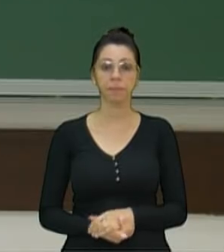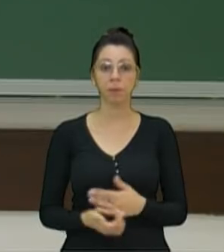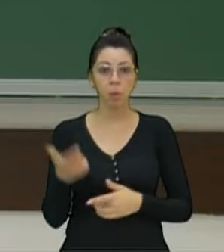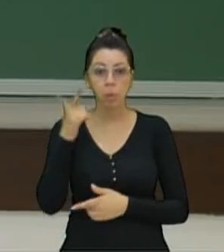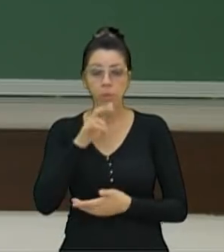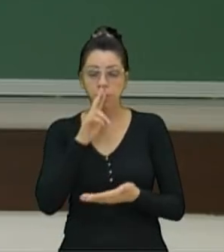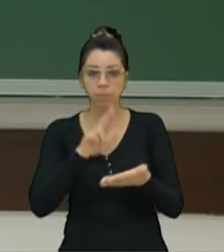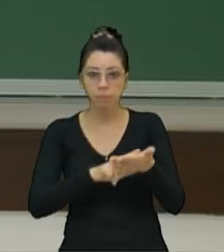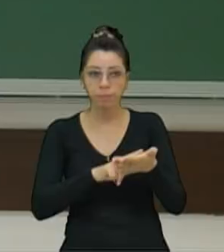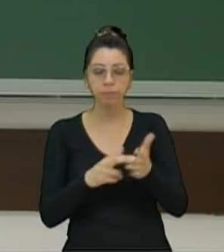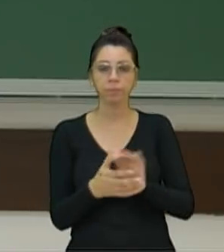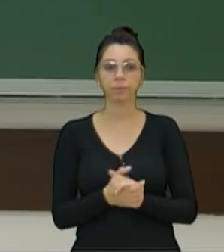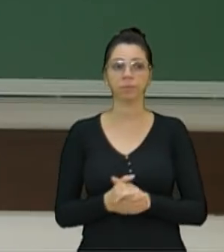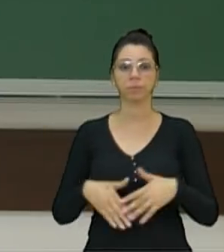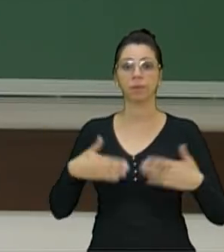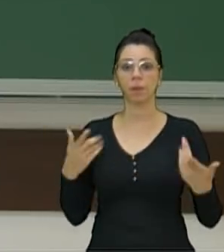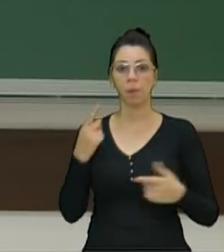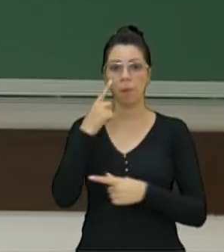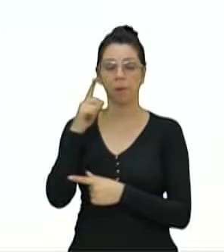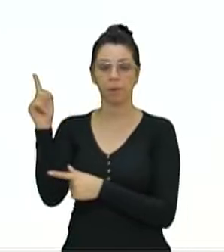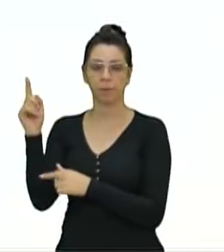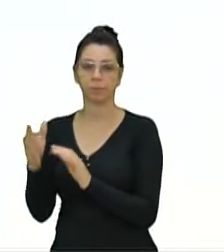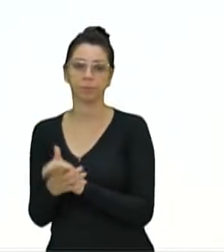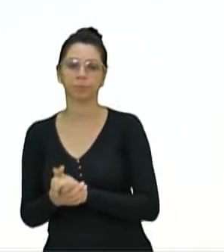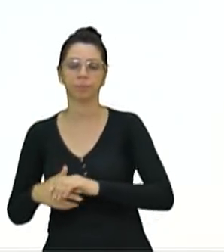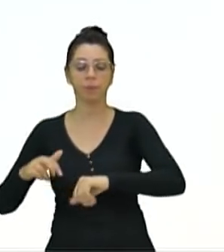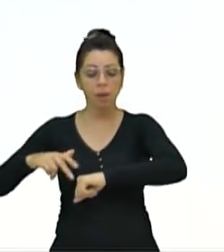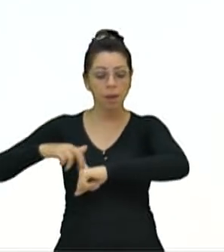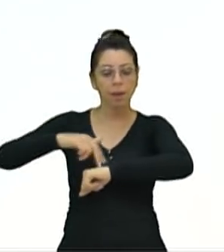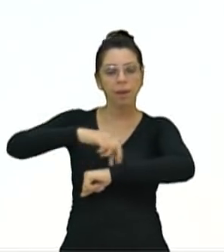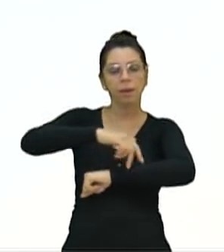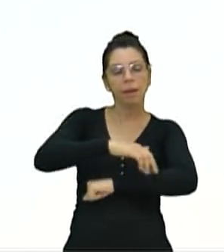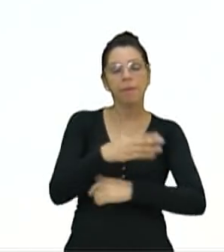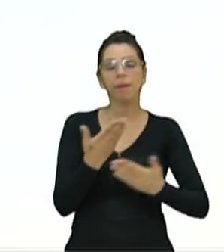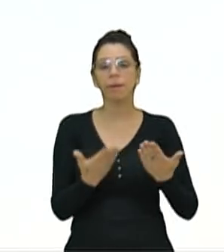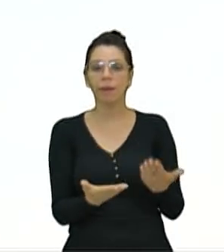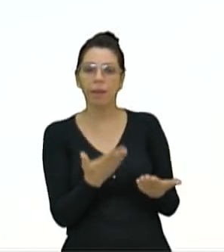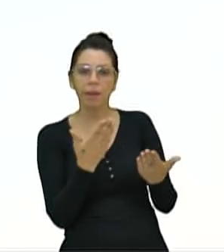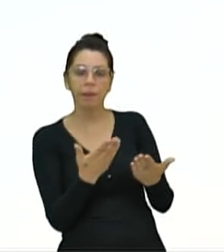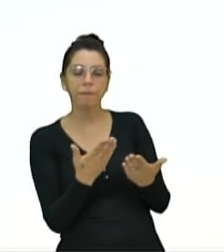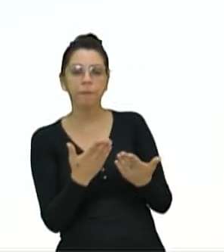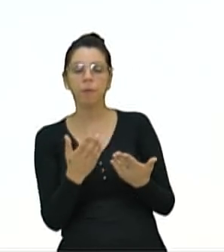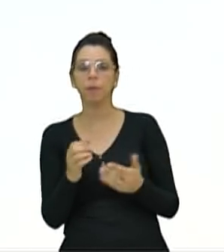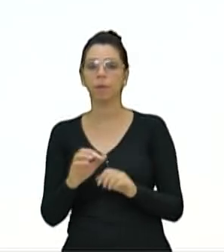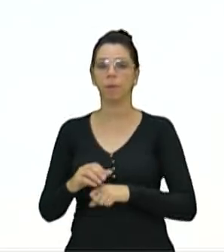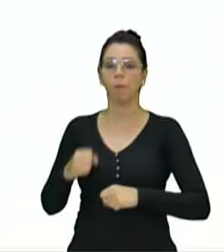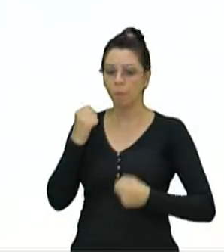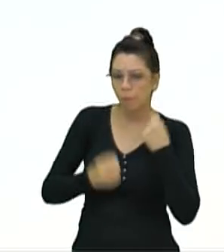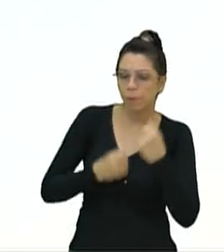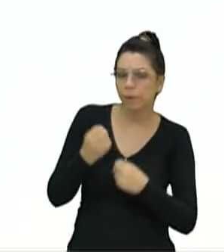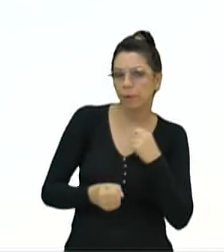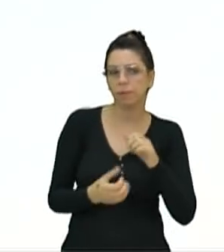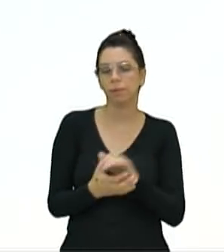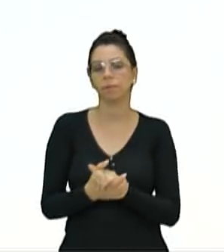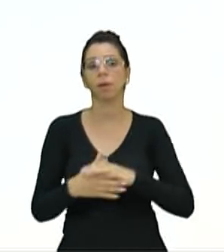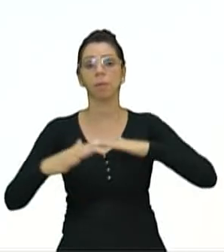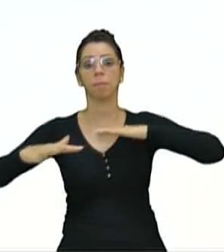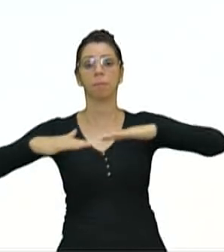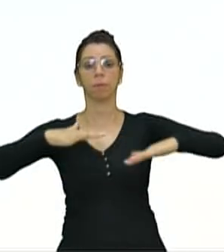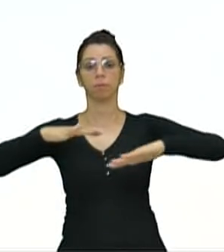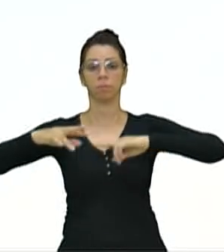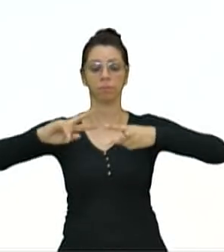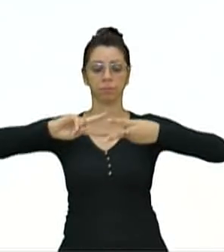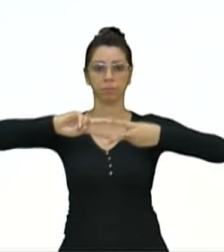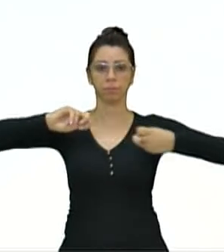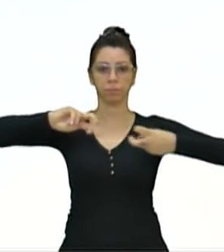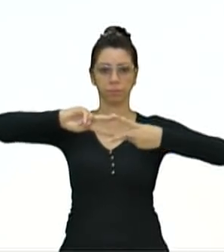Conseguiu responder? Então, olha só. A caminhada, seja leve, seja mais intensa, seja uma corrida, ela vai movimentar os